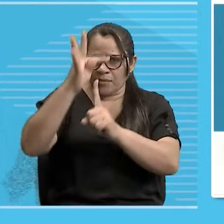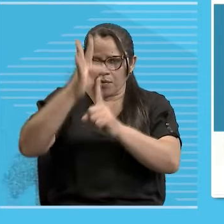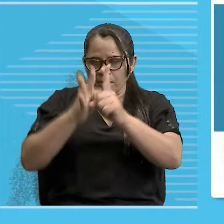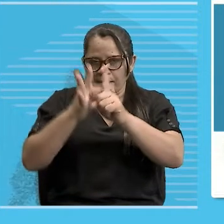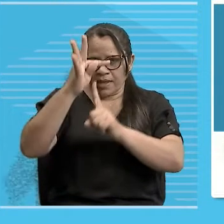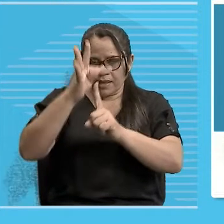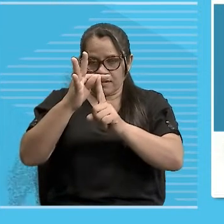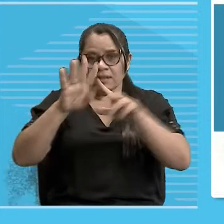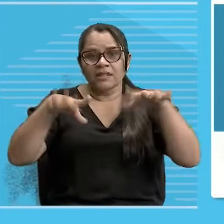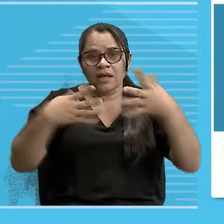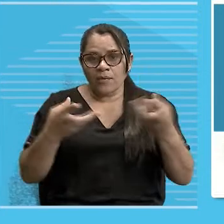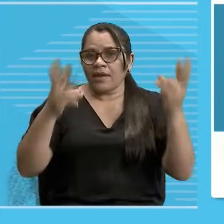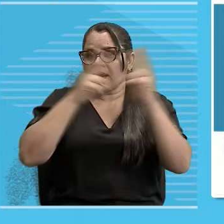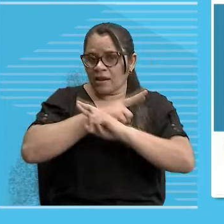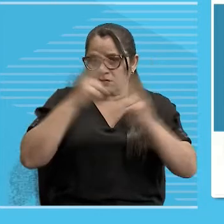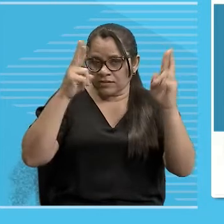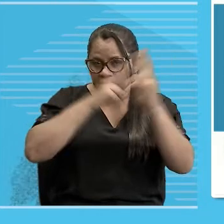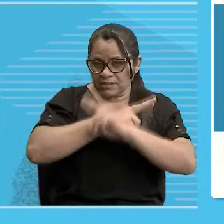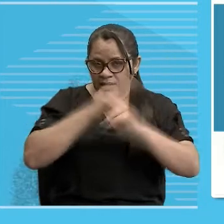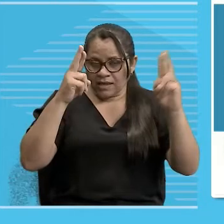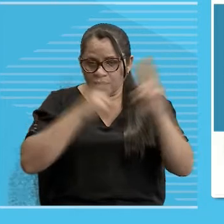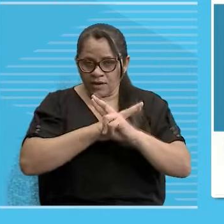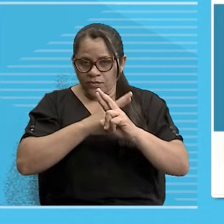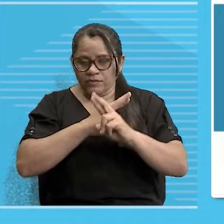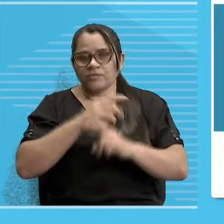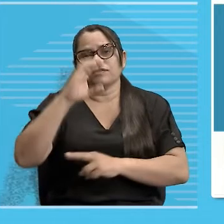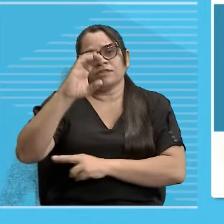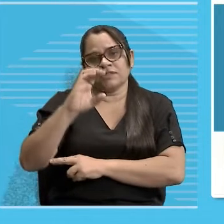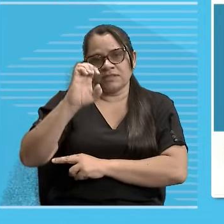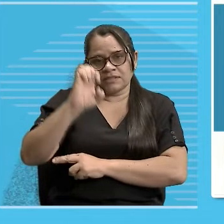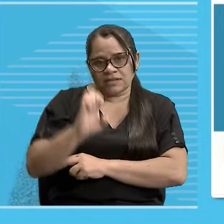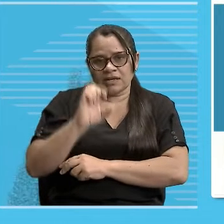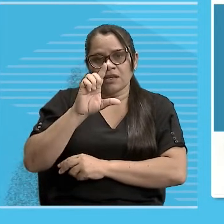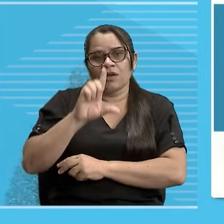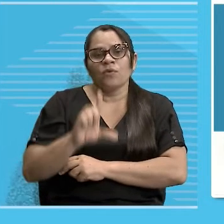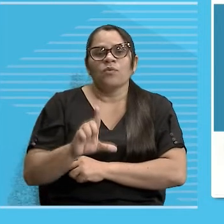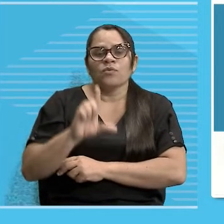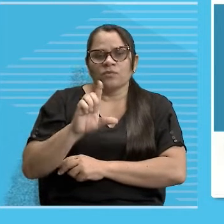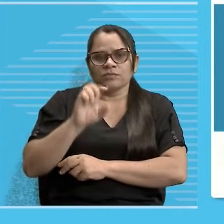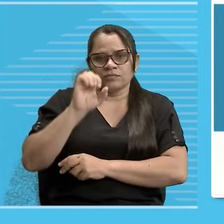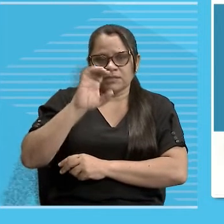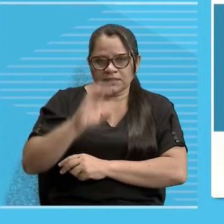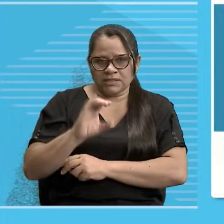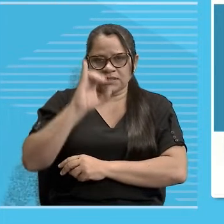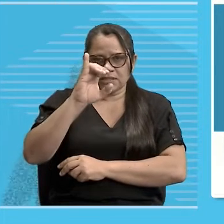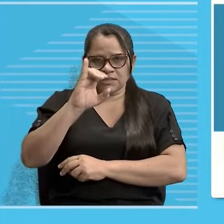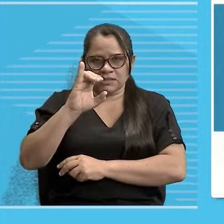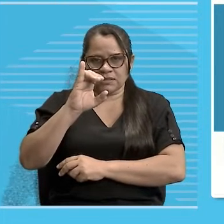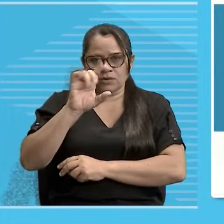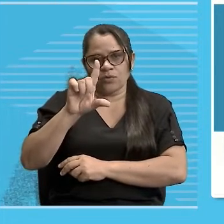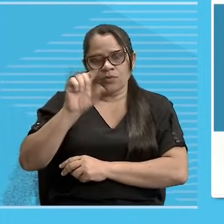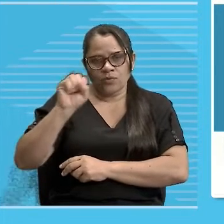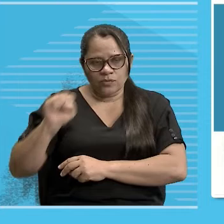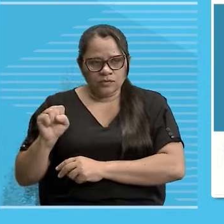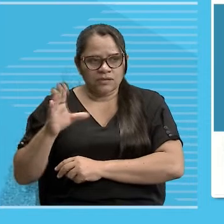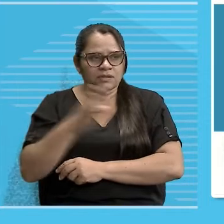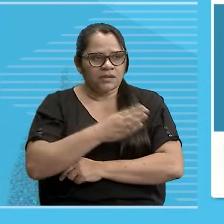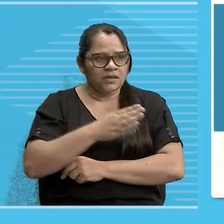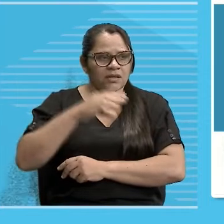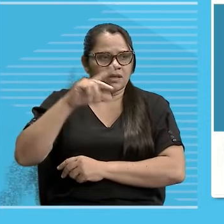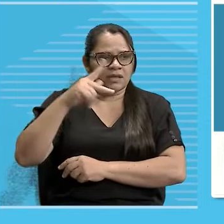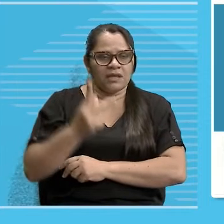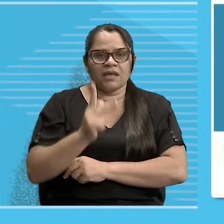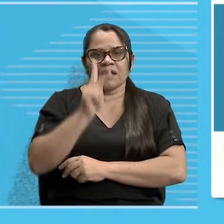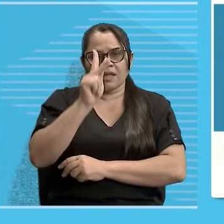a relação entre Celsius e Kelvin. Porque escalas termométricas a gente já iniciou na semana